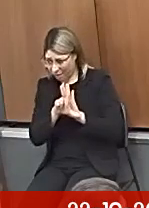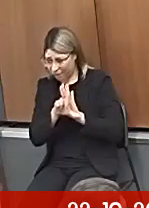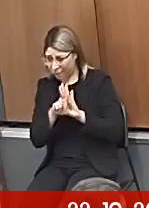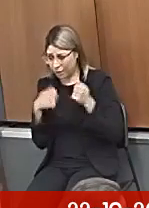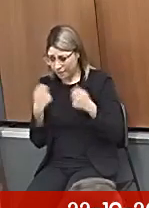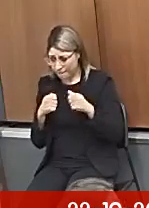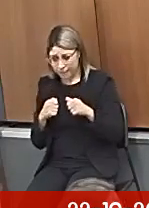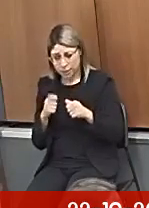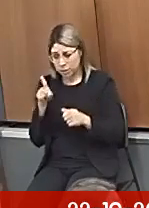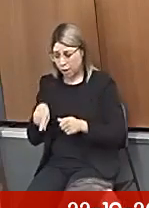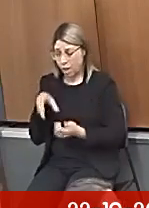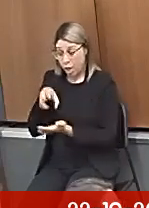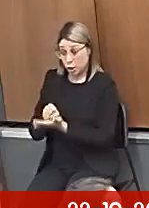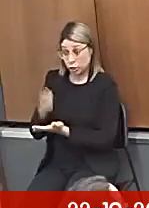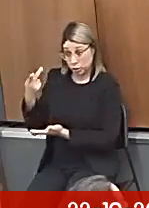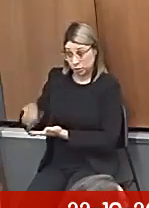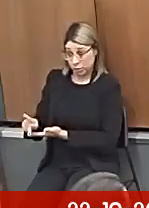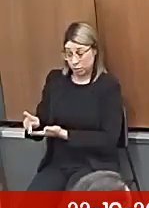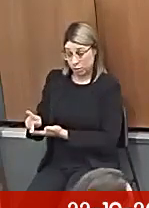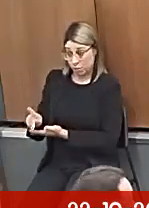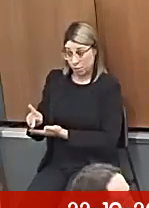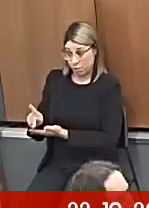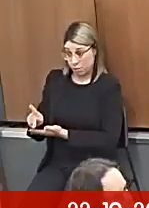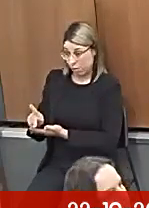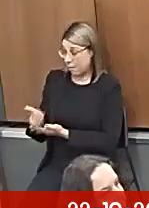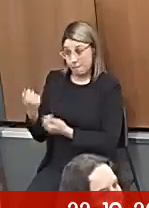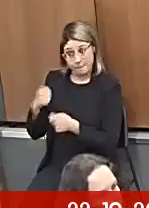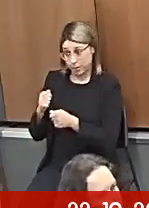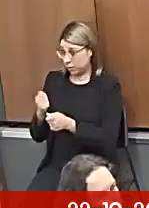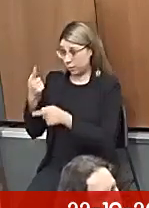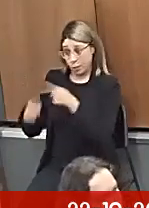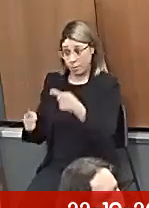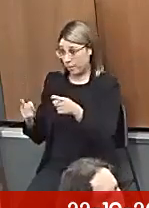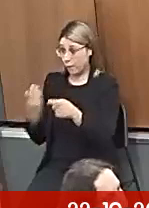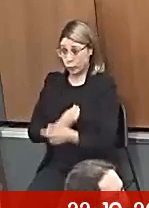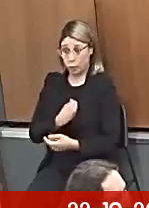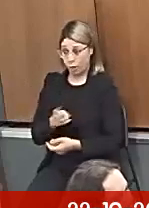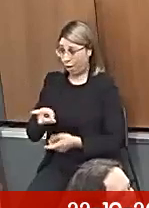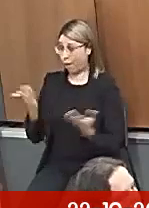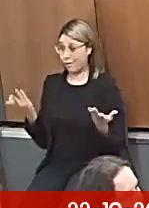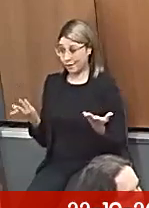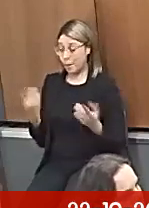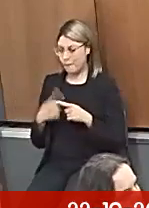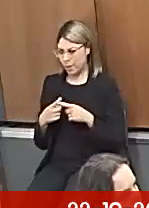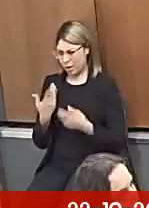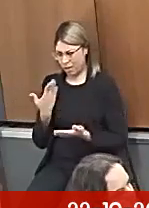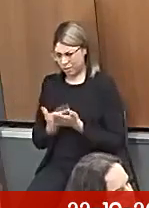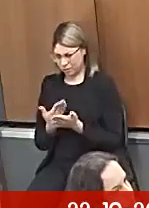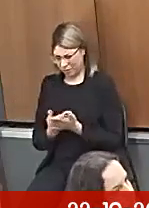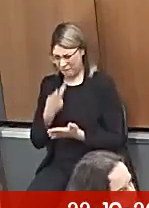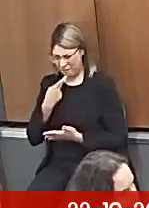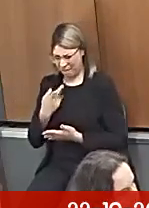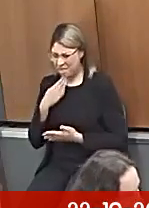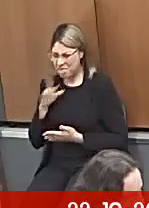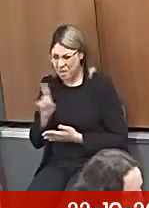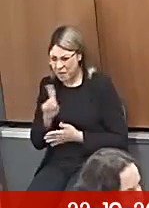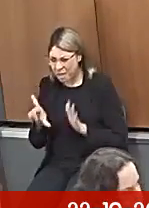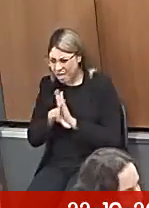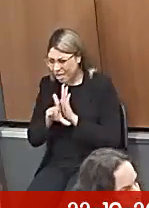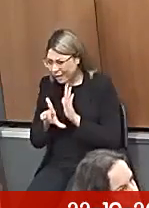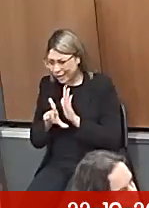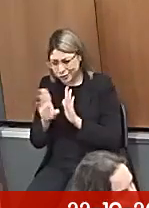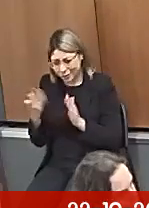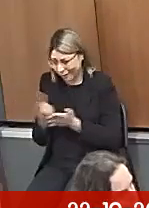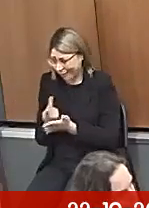que ser cassado o registro dela. Porque uma escola que alegue o desconhecimento dessa lei